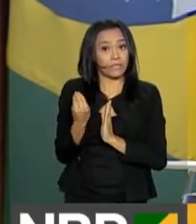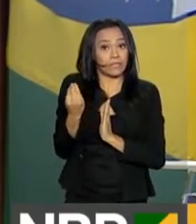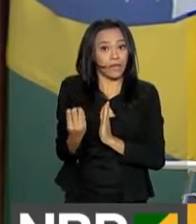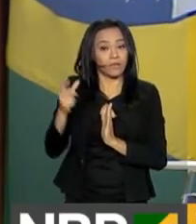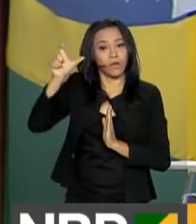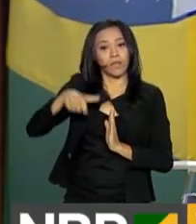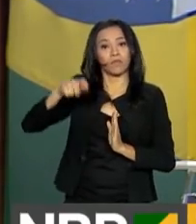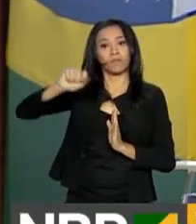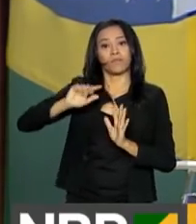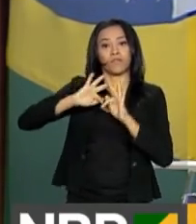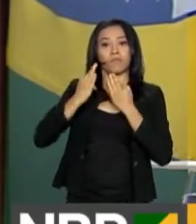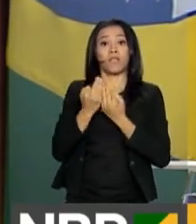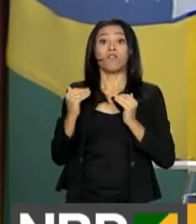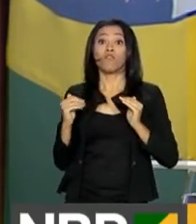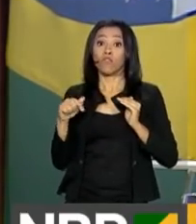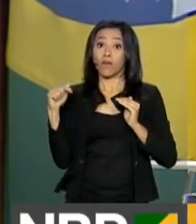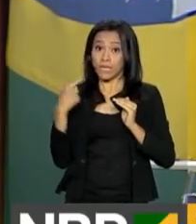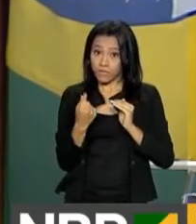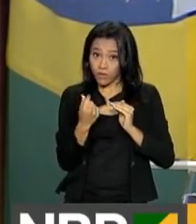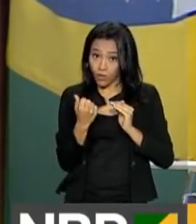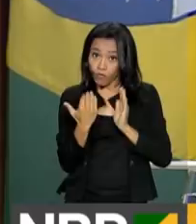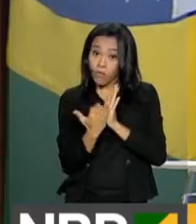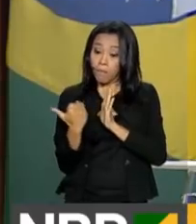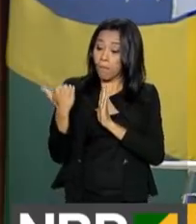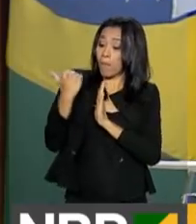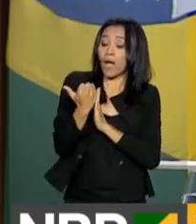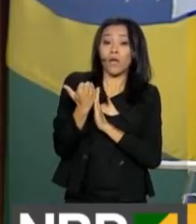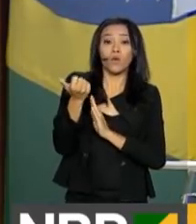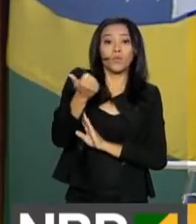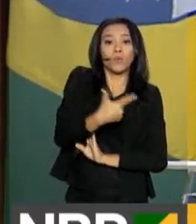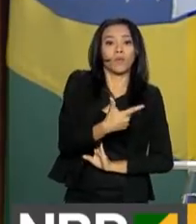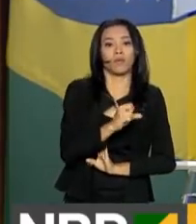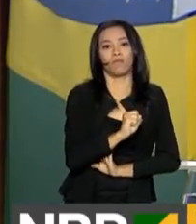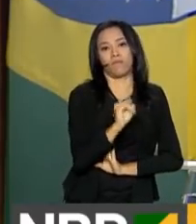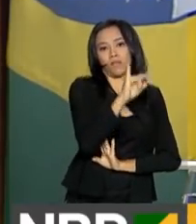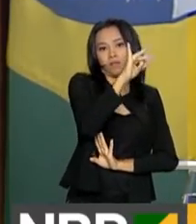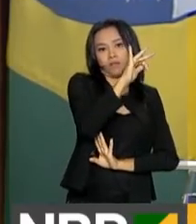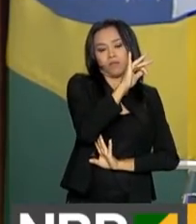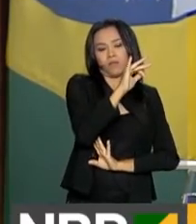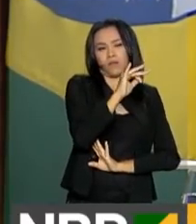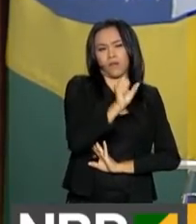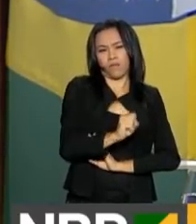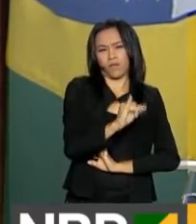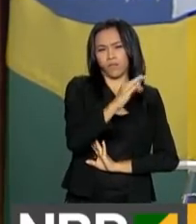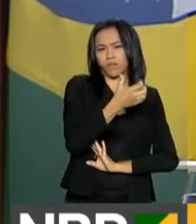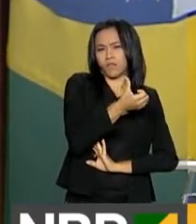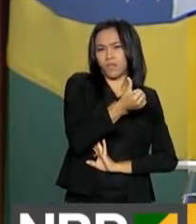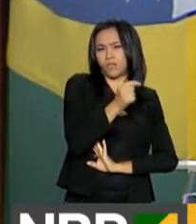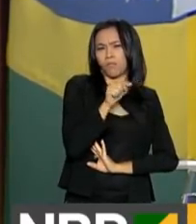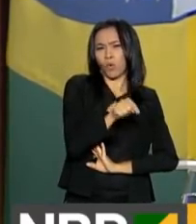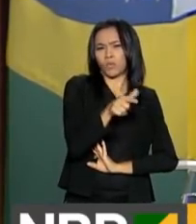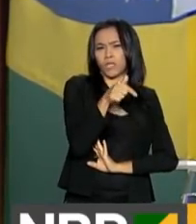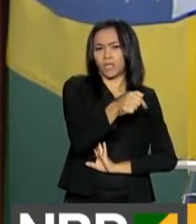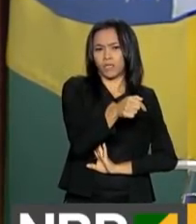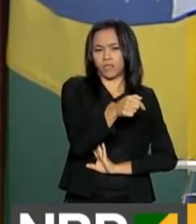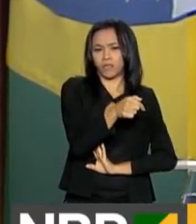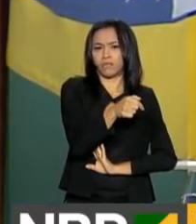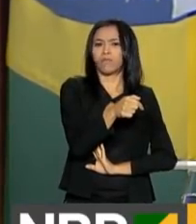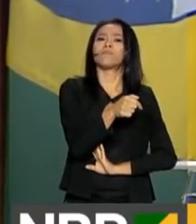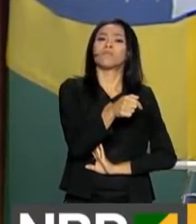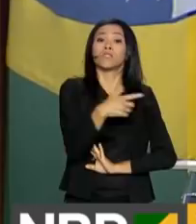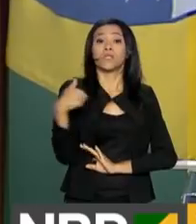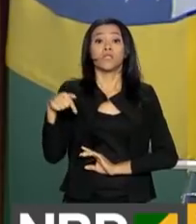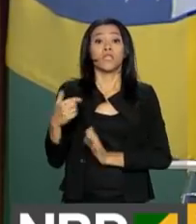foi maior que a inflação não é a inflação foi de 6 pontos 72 e o aumento do bolsa família